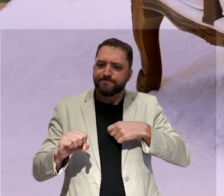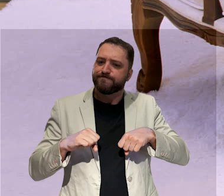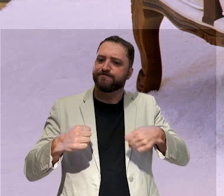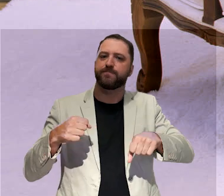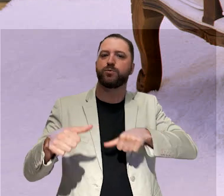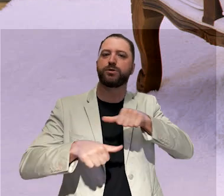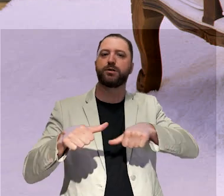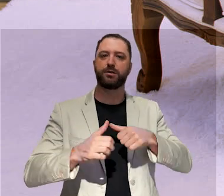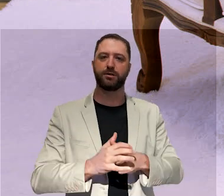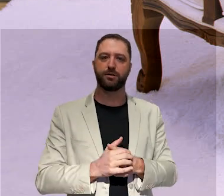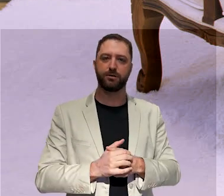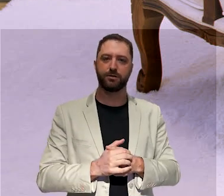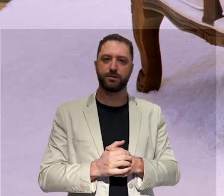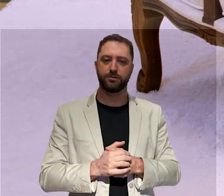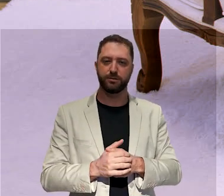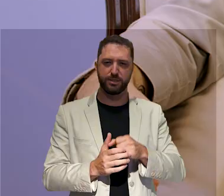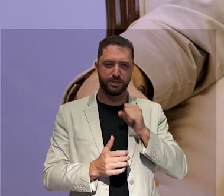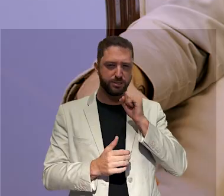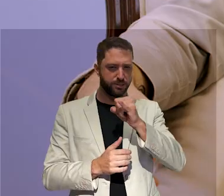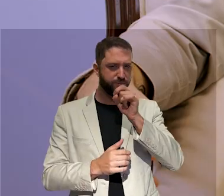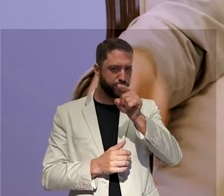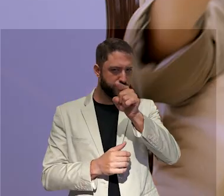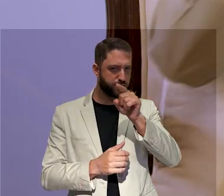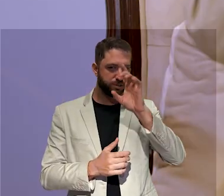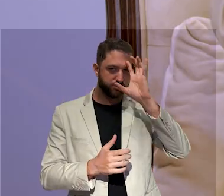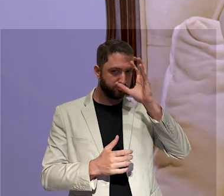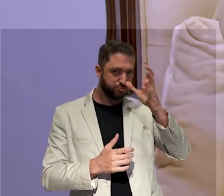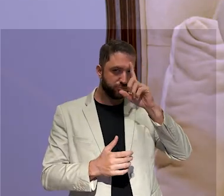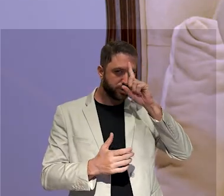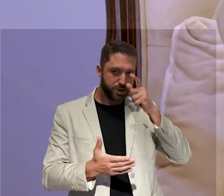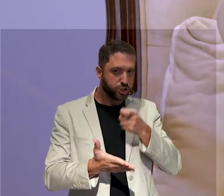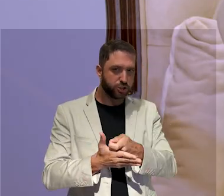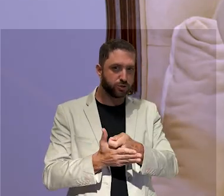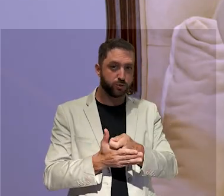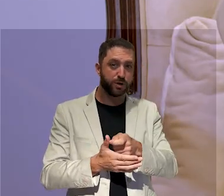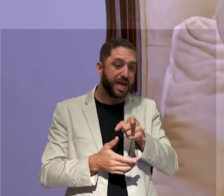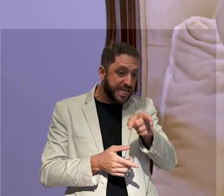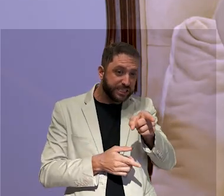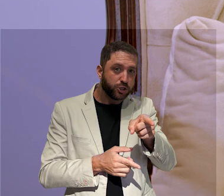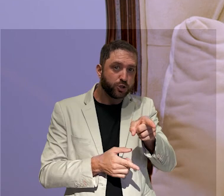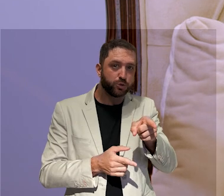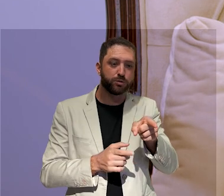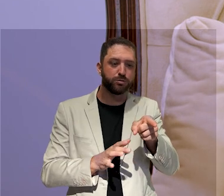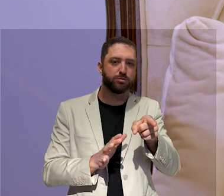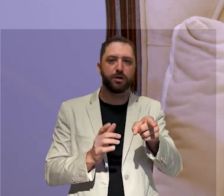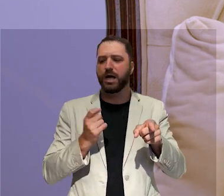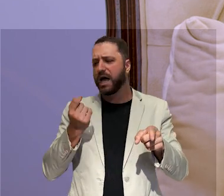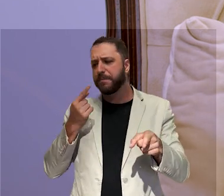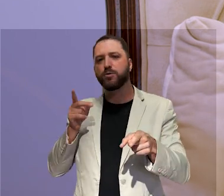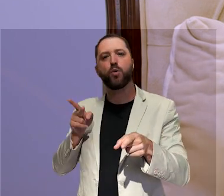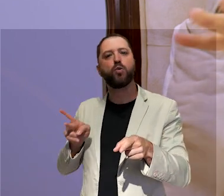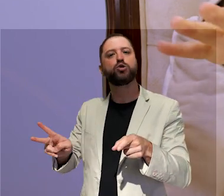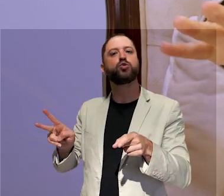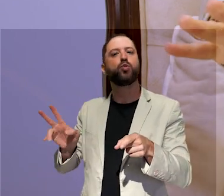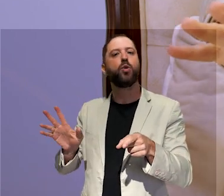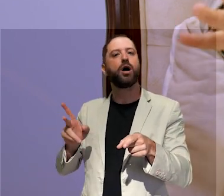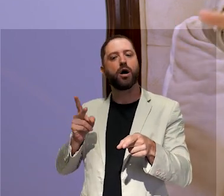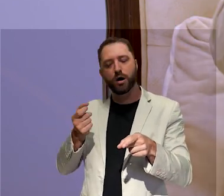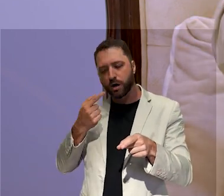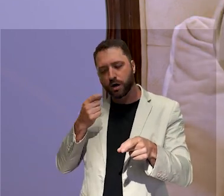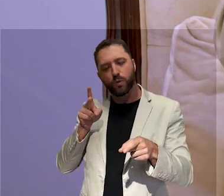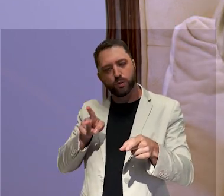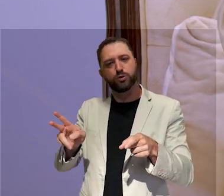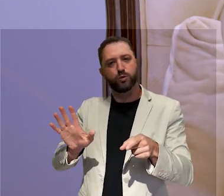colaborar para que isso comece a ser mudado? Então se você escolher isso, então não para os